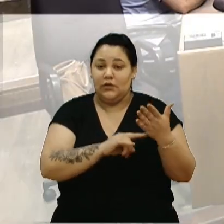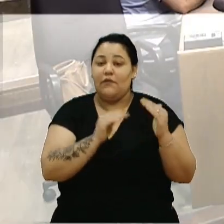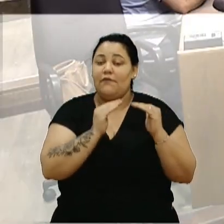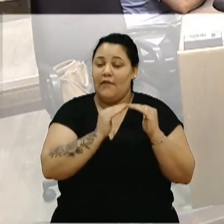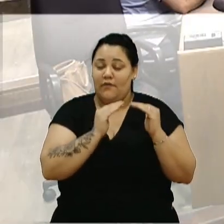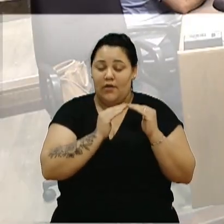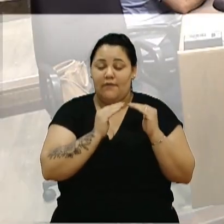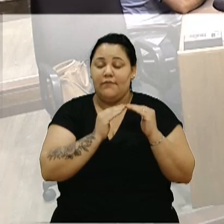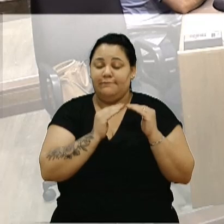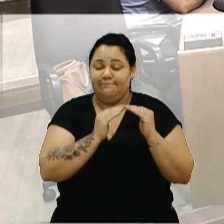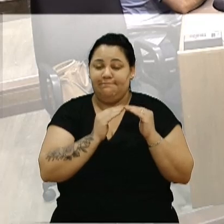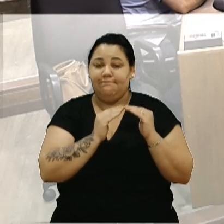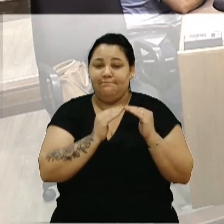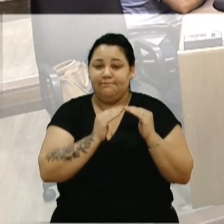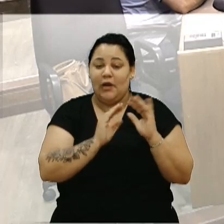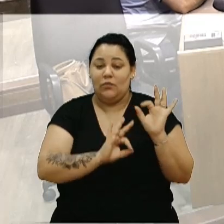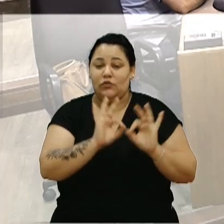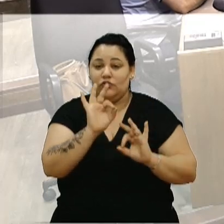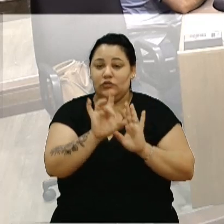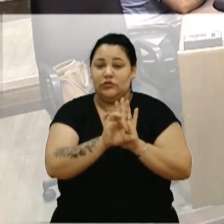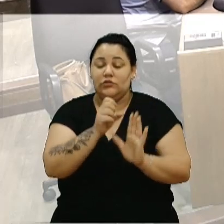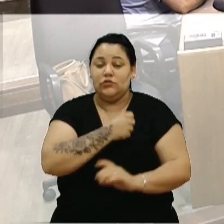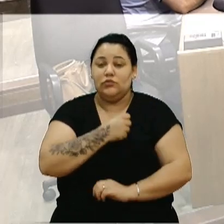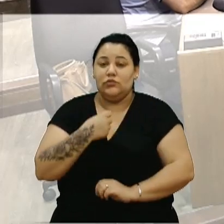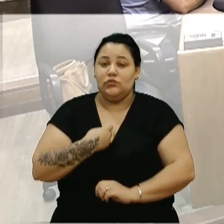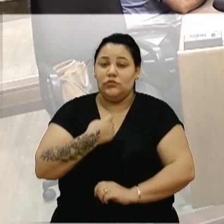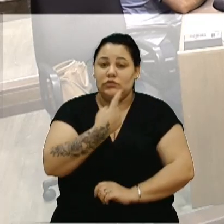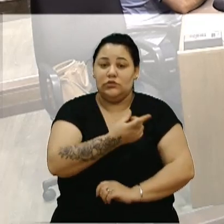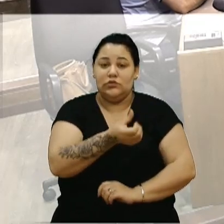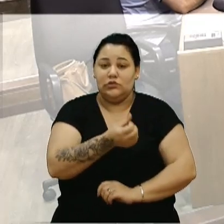favorável ao projeto de lei número